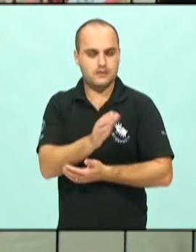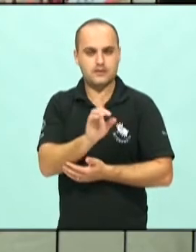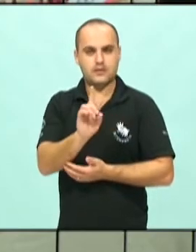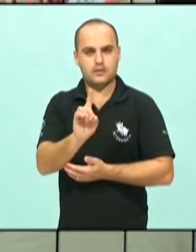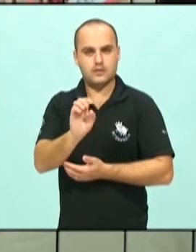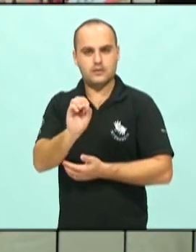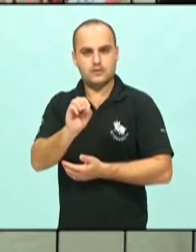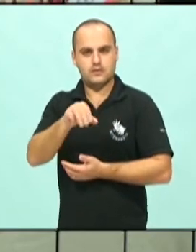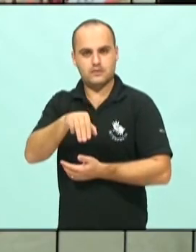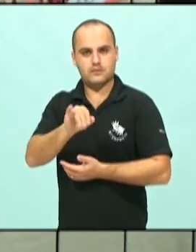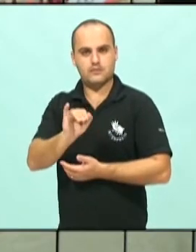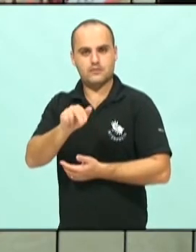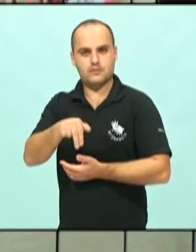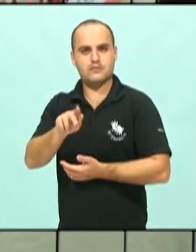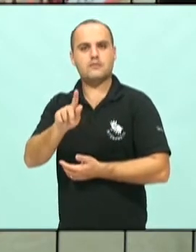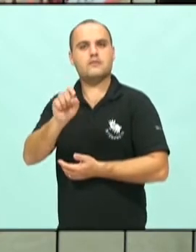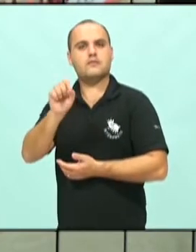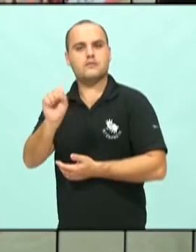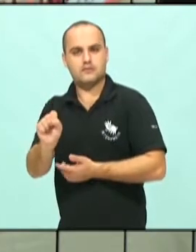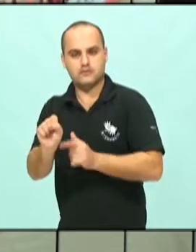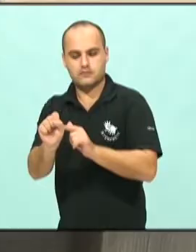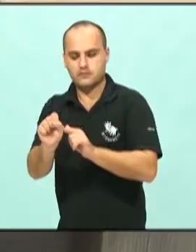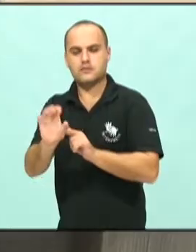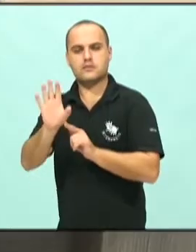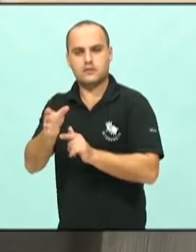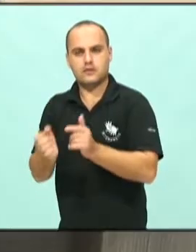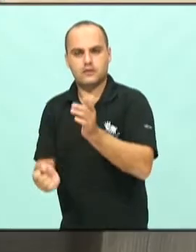música que a gente fez junto, chamada Sambadim, já está no